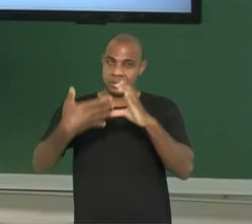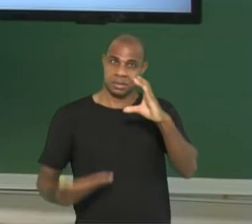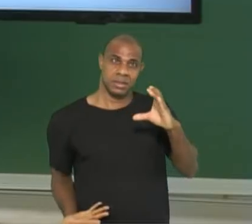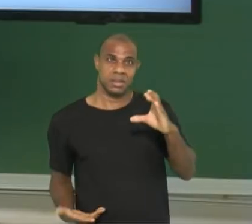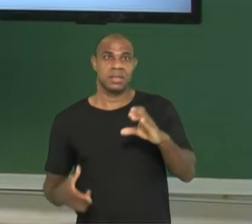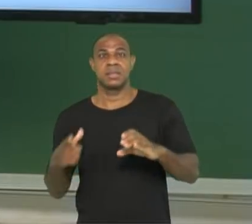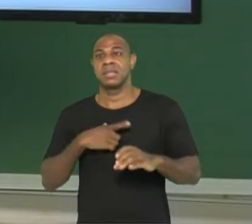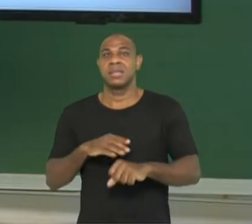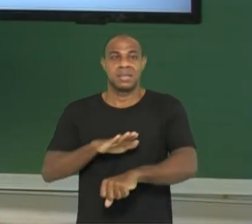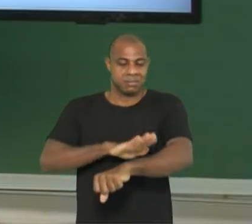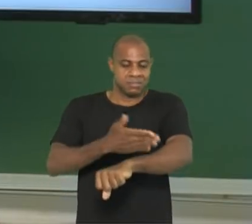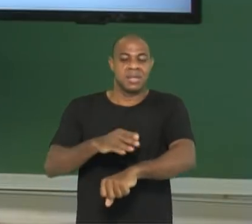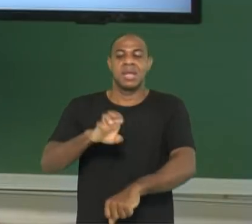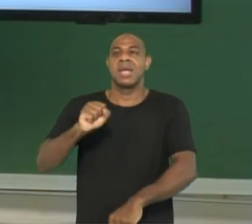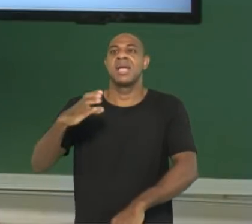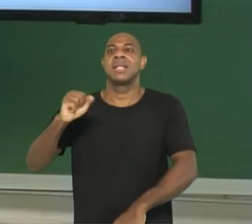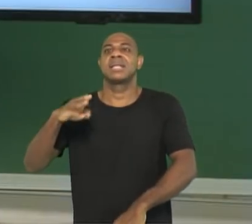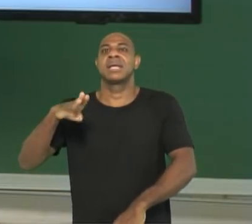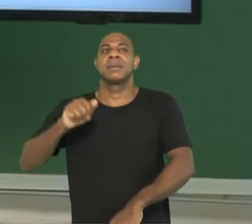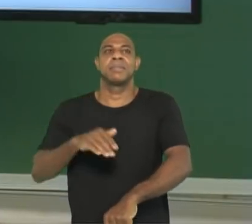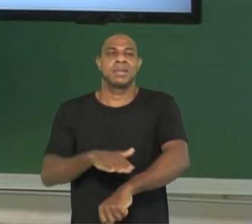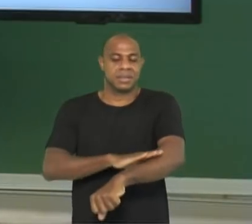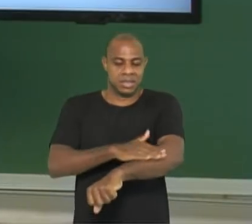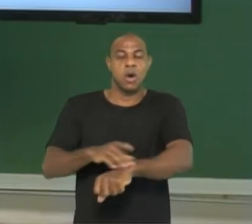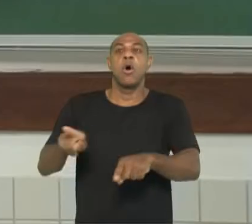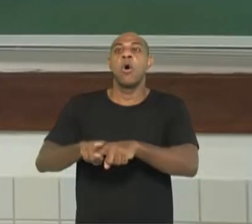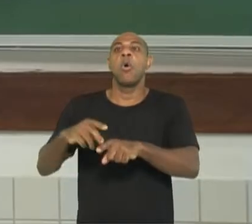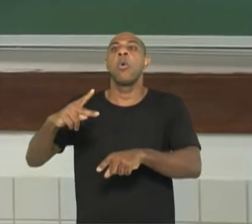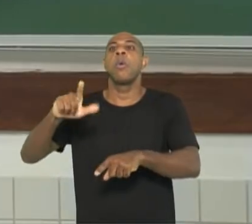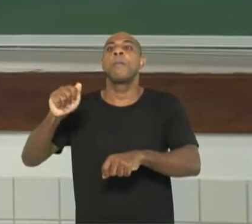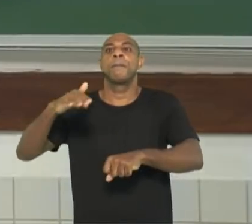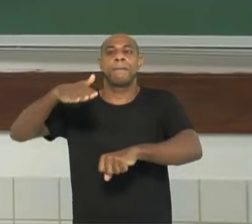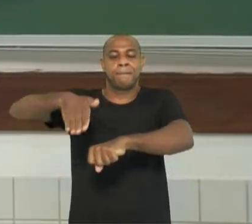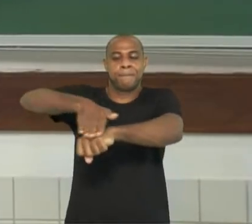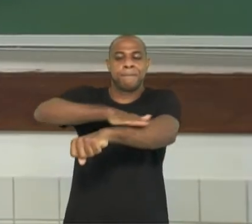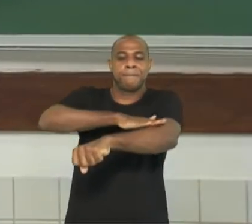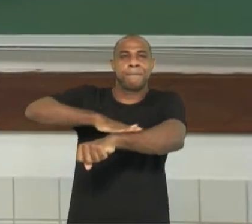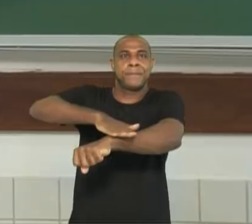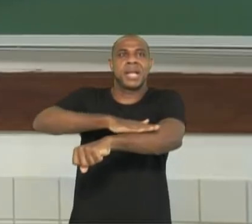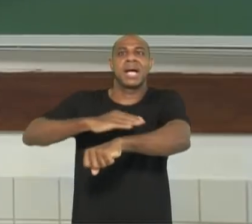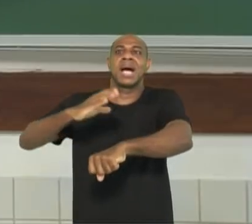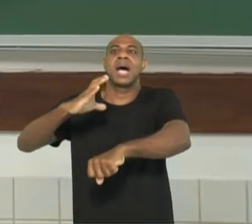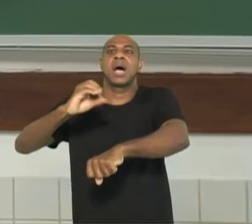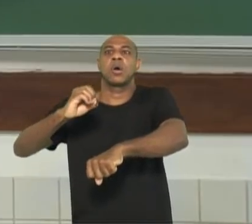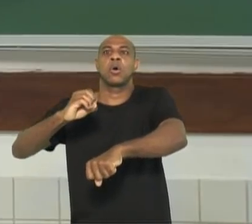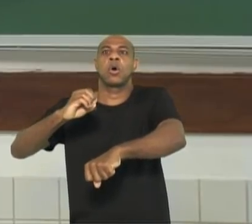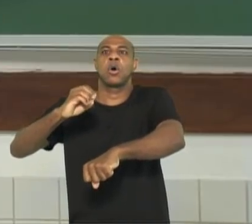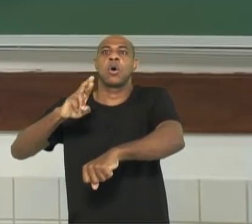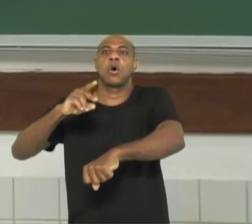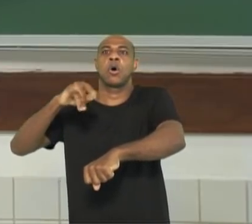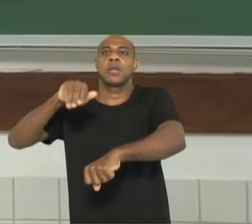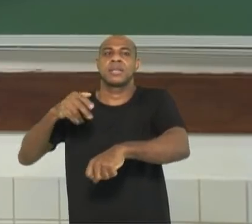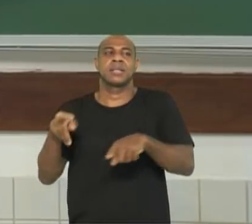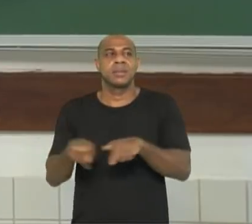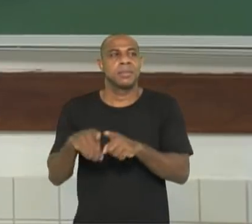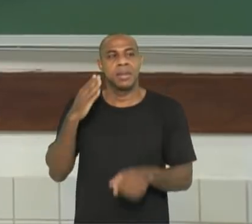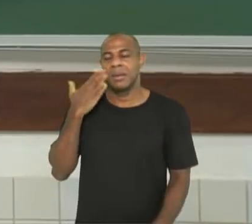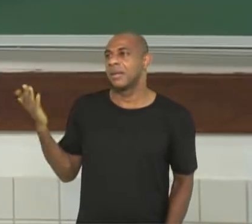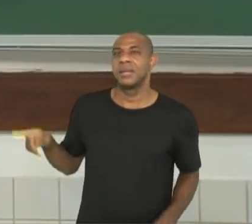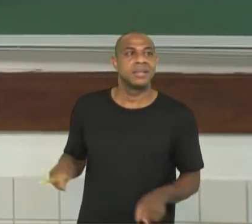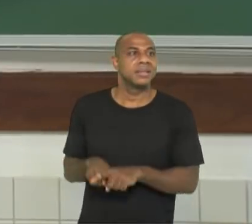revestida por escamas ou placas córneas. Na nossa aula de hoje, eu trouxe para mostrar para vocês